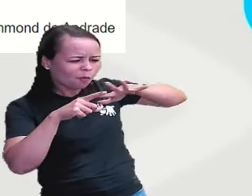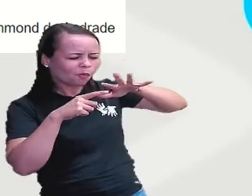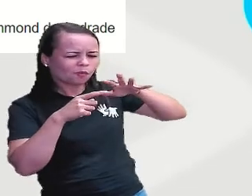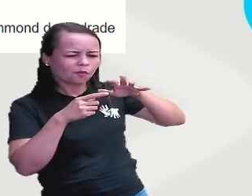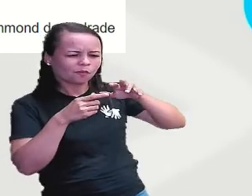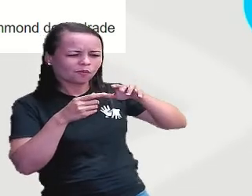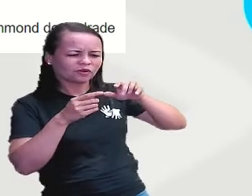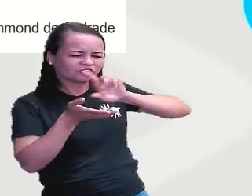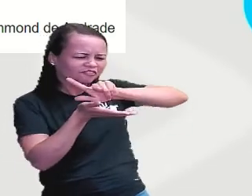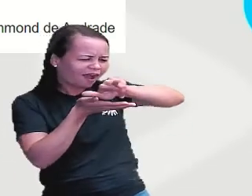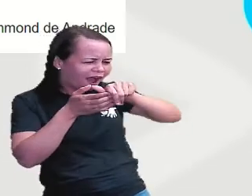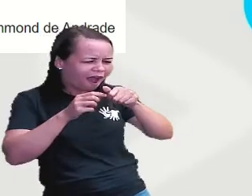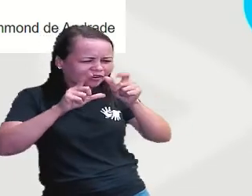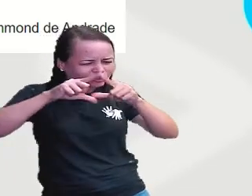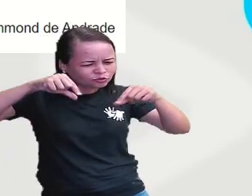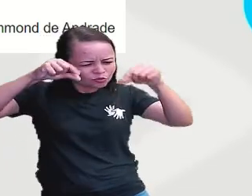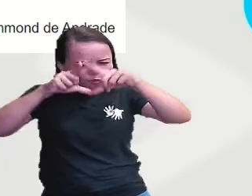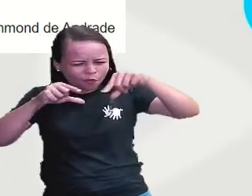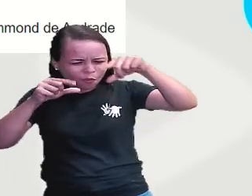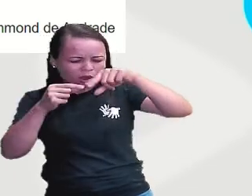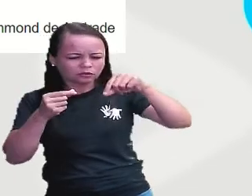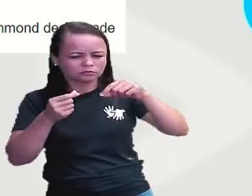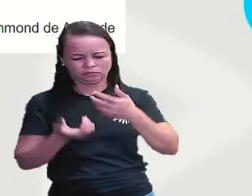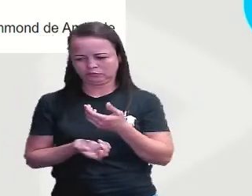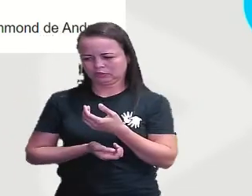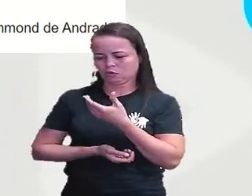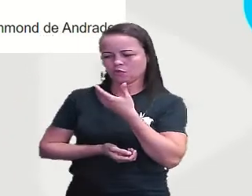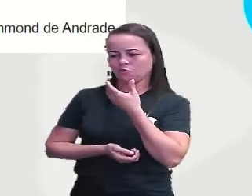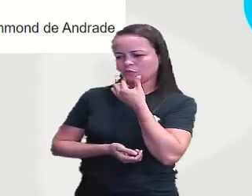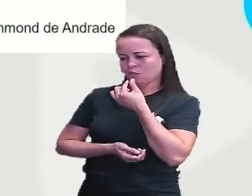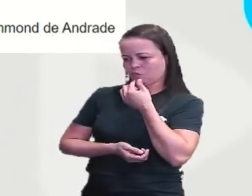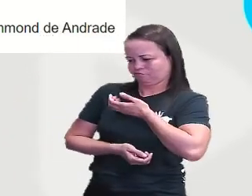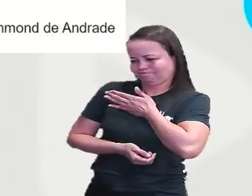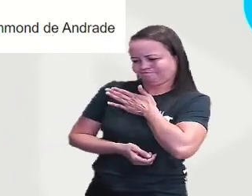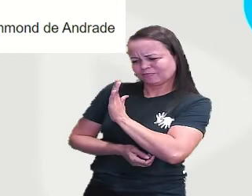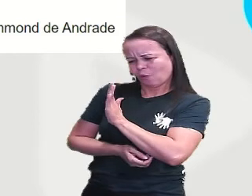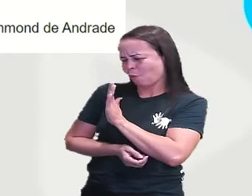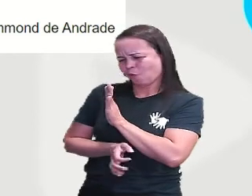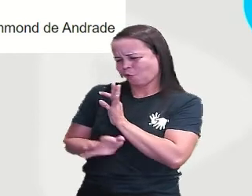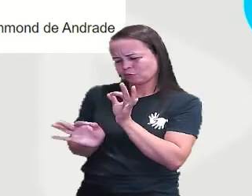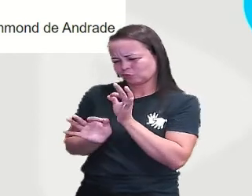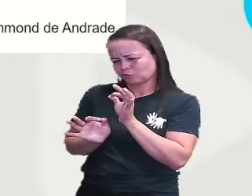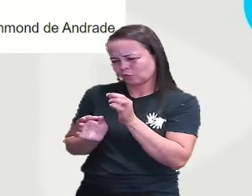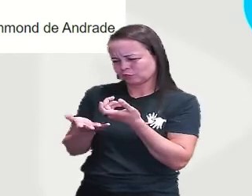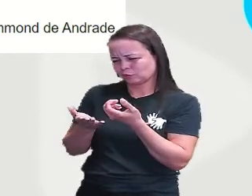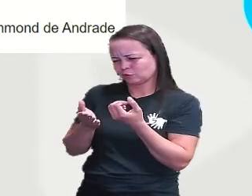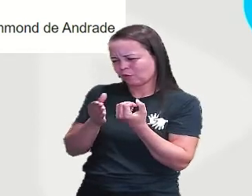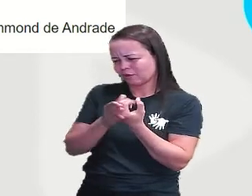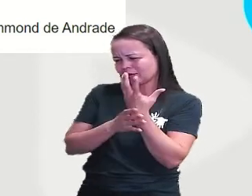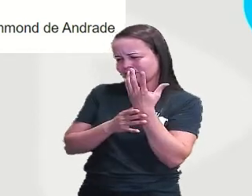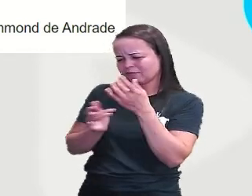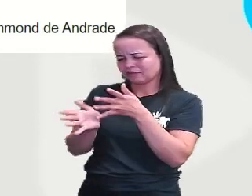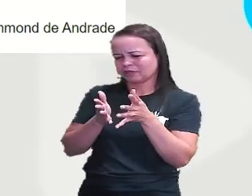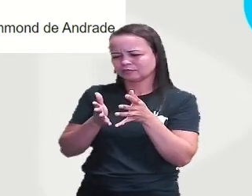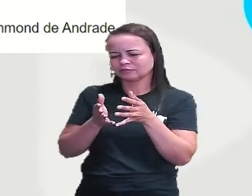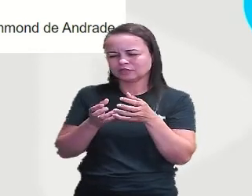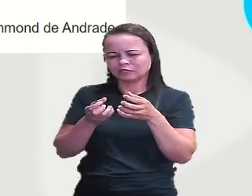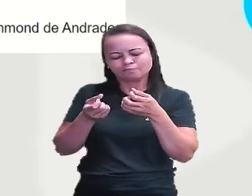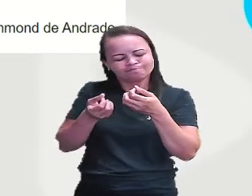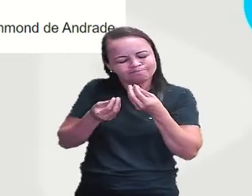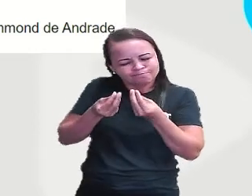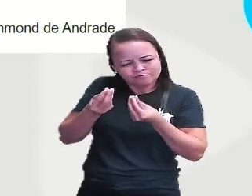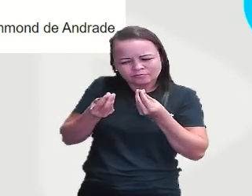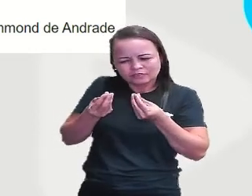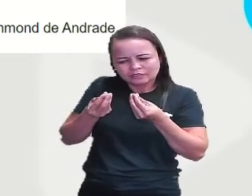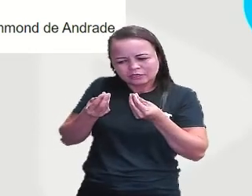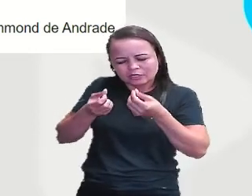uma bobice. O rapaz não gostou de ser chamada de bobice a sua invenção. Exclamou meio espinhado que boca